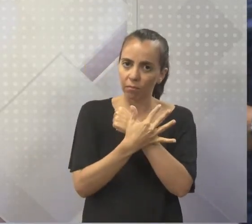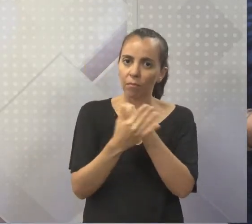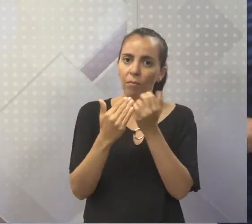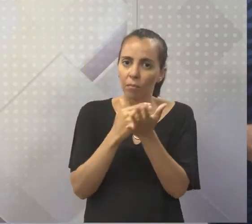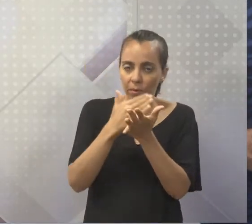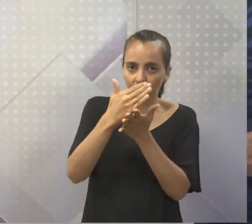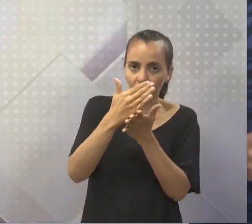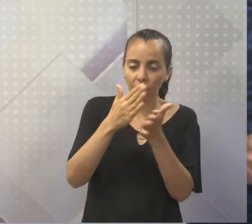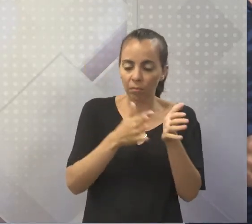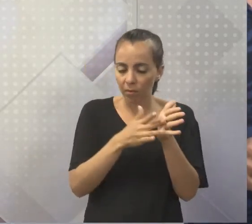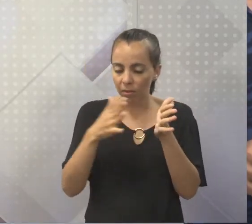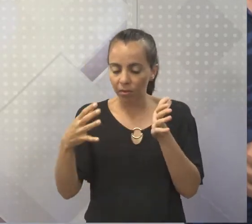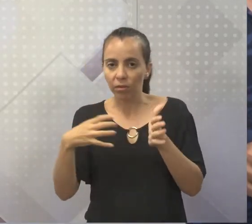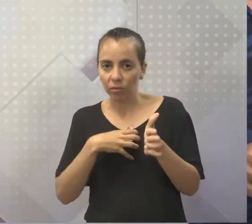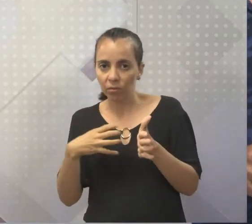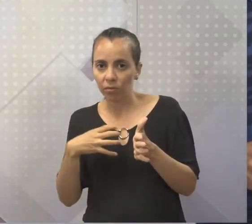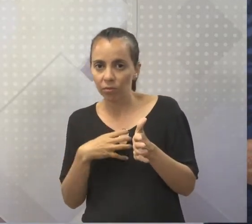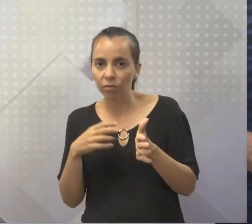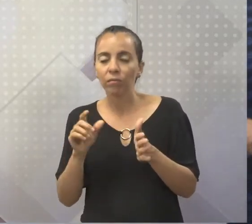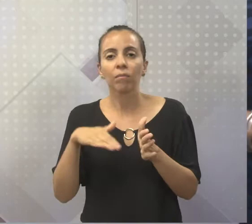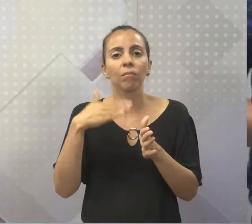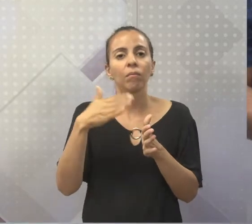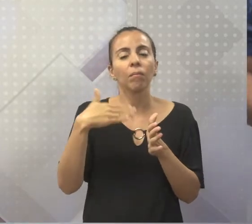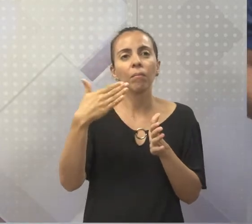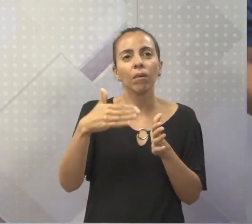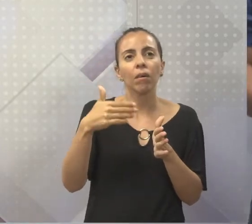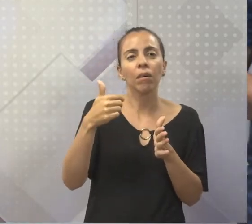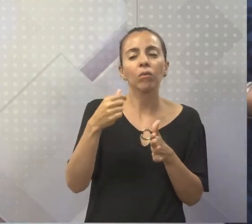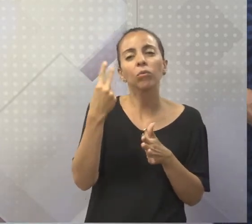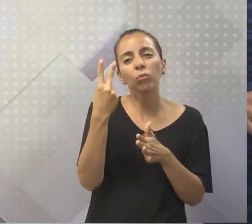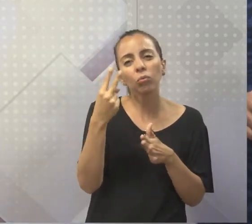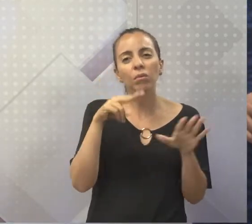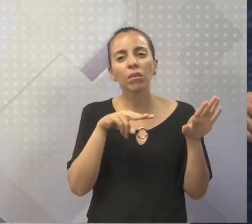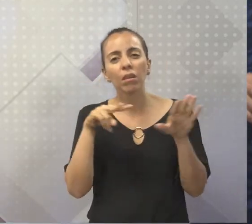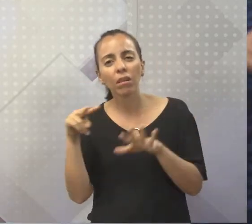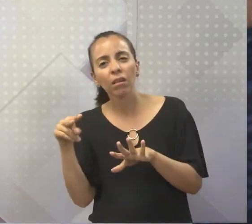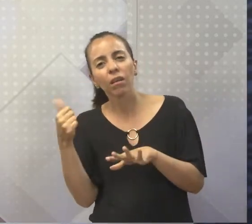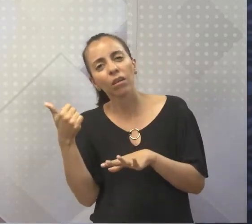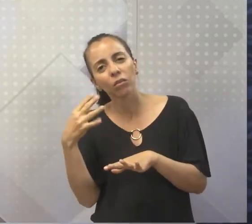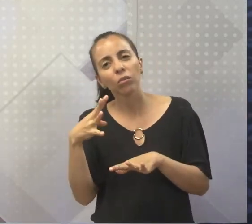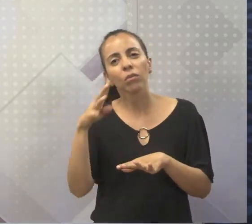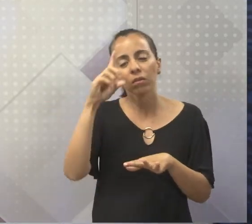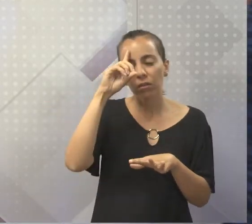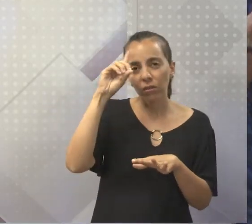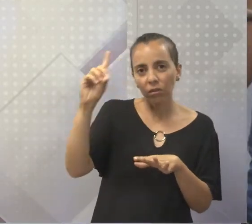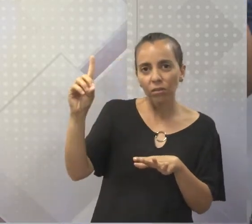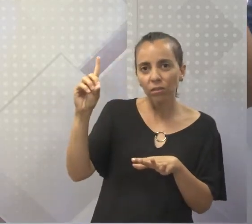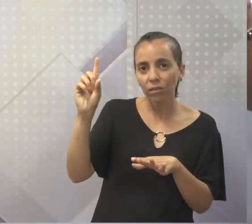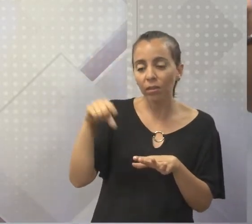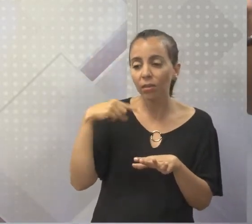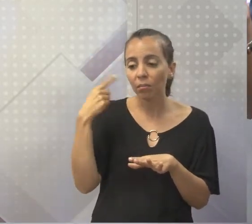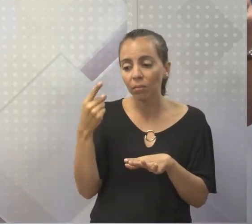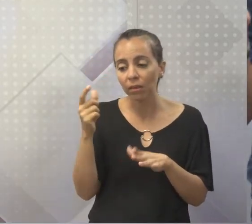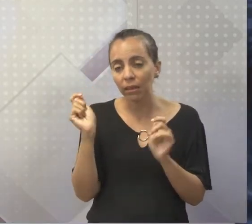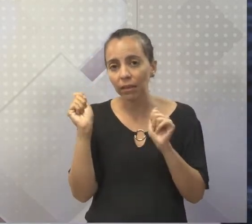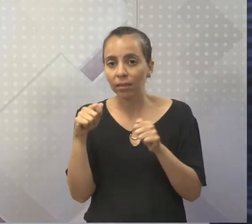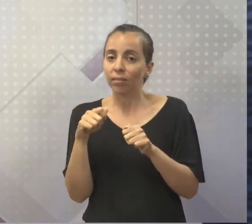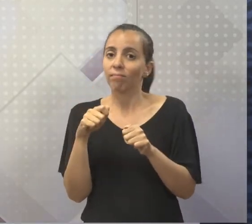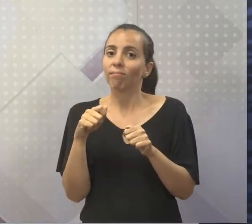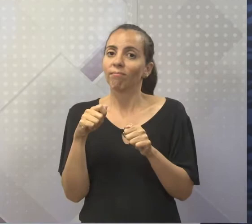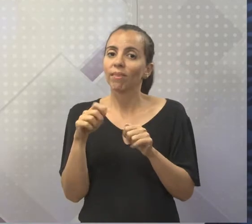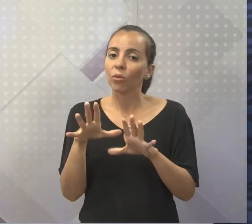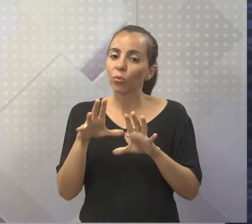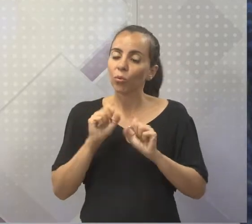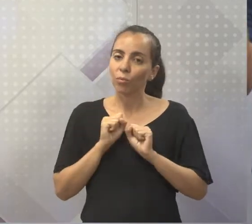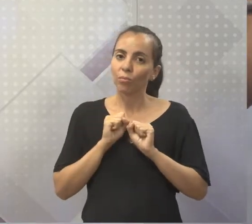sintomática que vai durar mais uns 14 dias duas semanas e aí a curou a morte é assim é fácil né